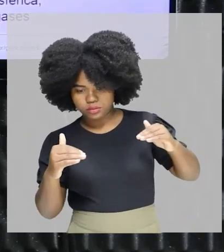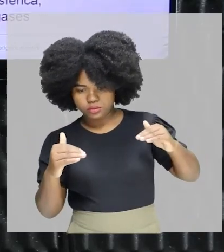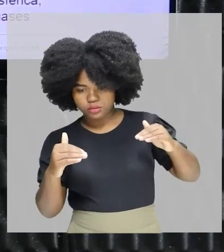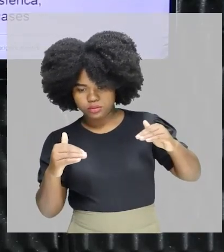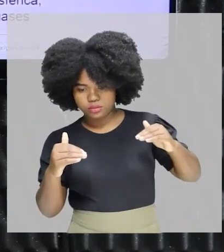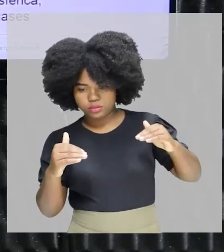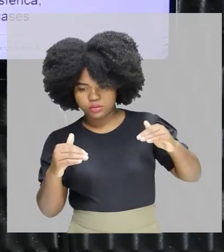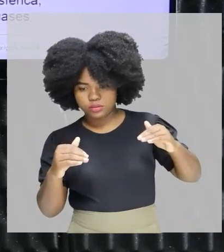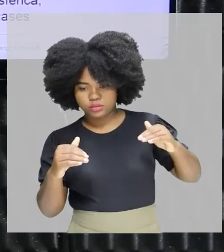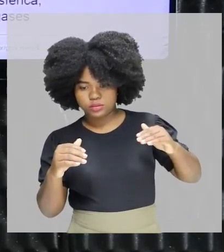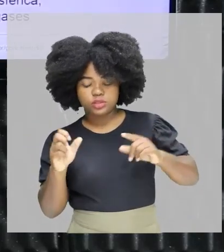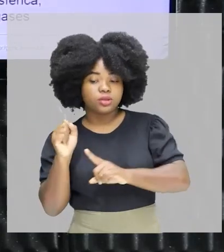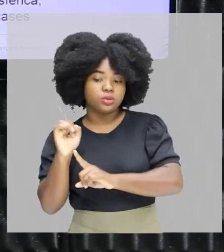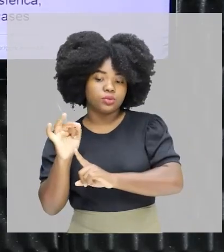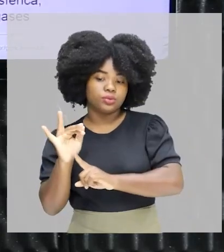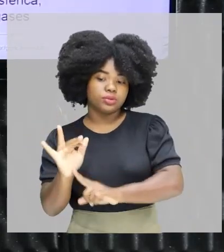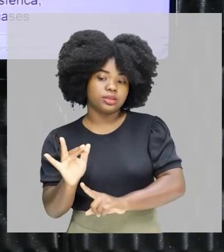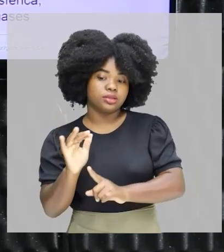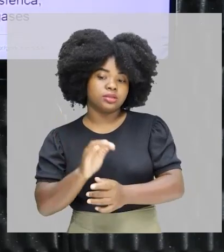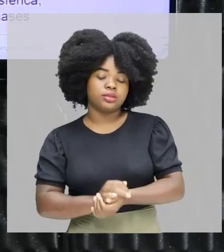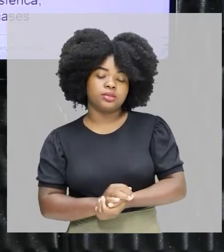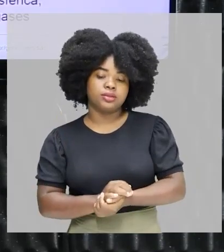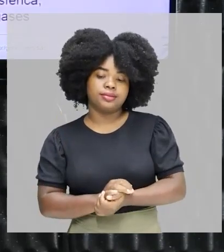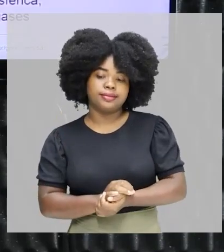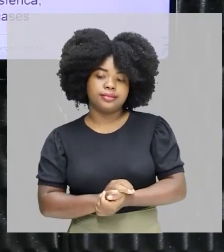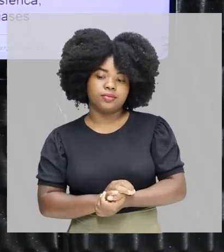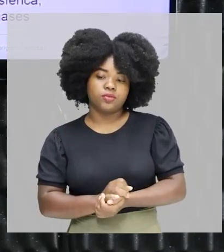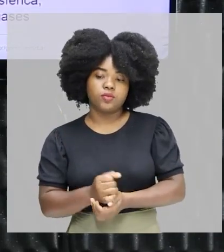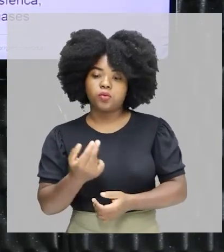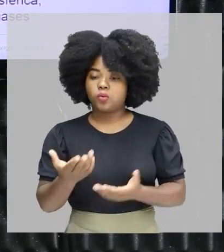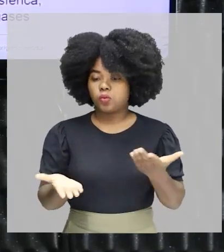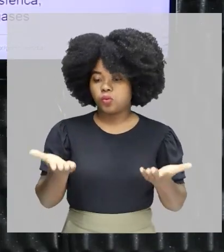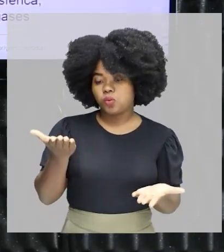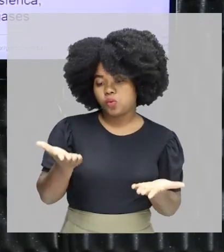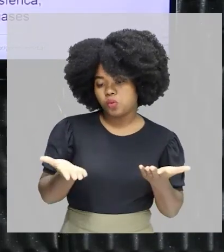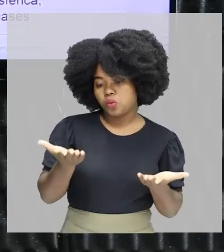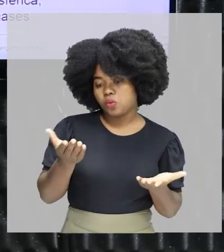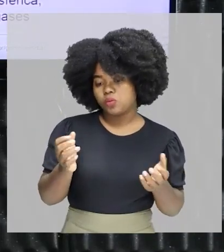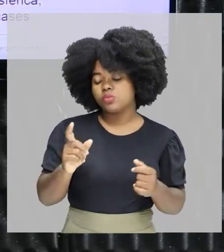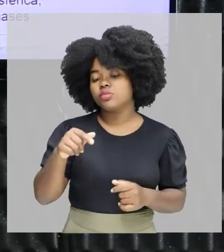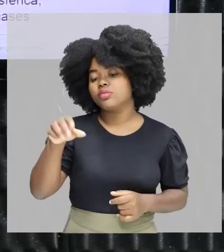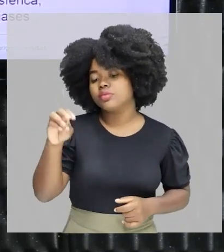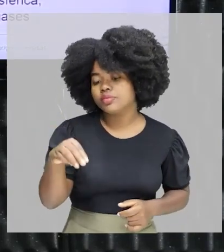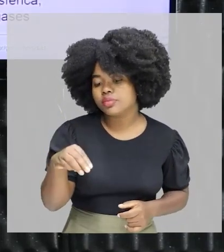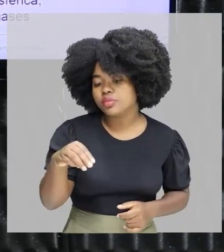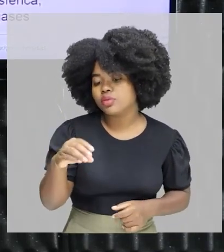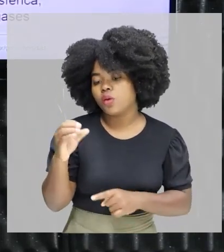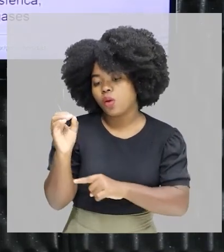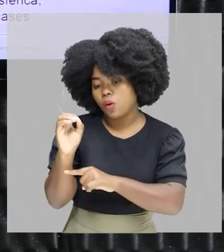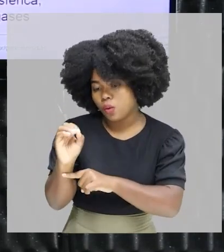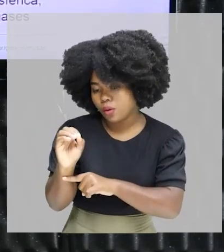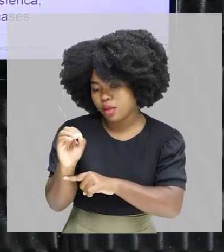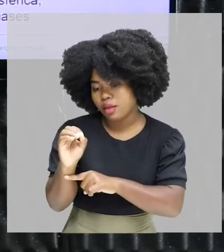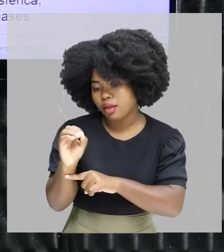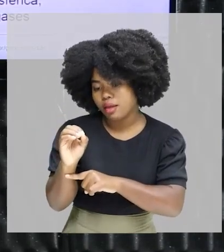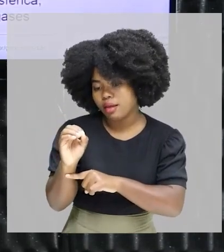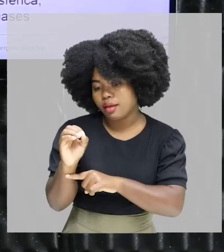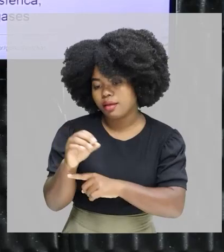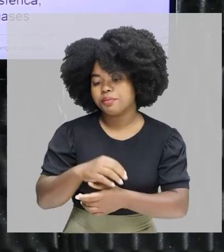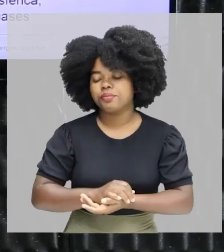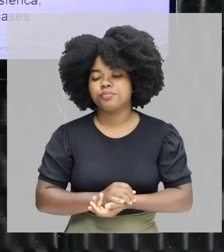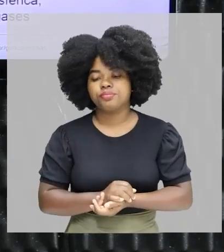dos gases. Ou então, uma maior concentração de quem? De oxigênio,